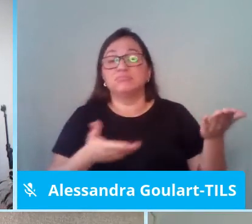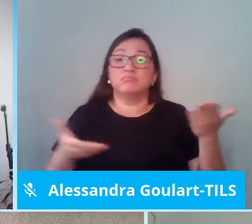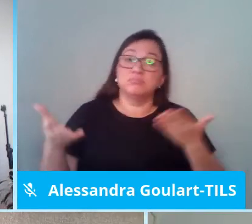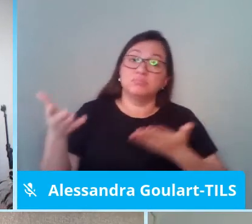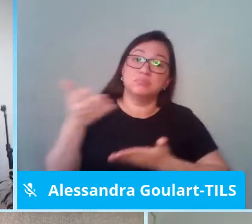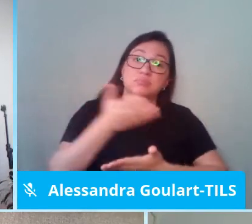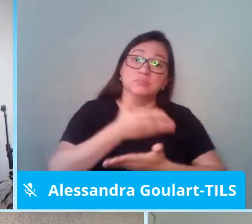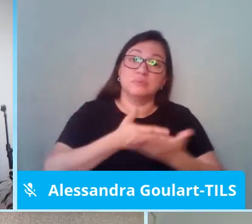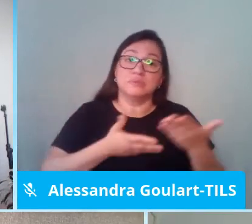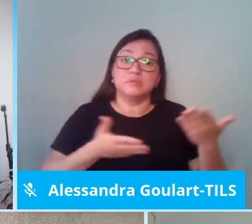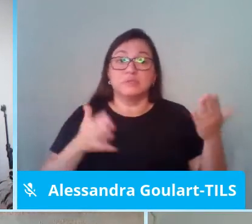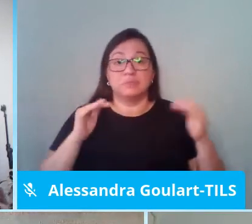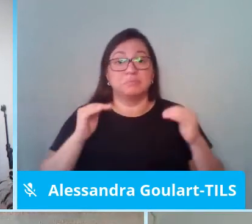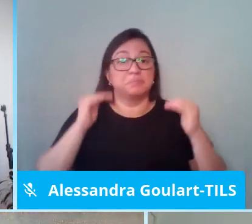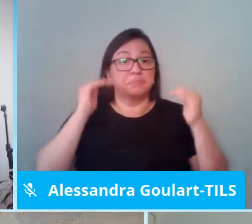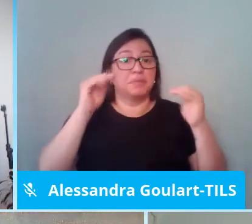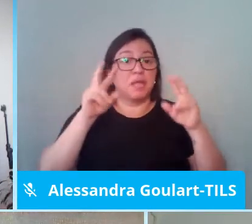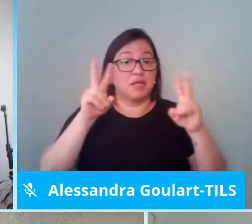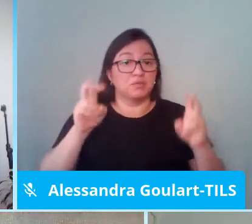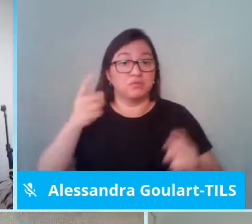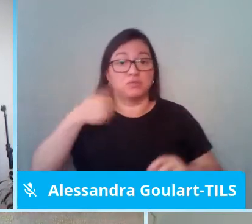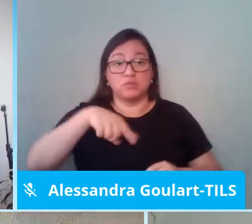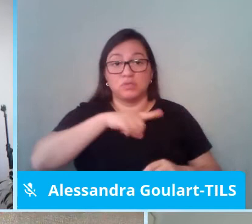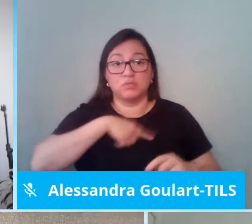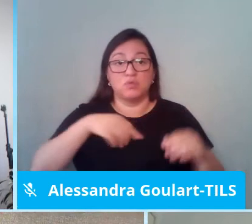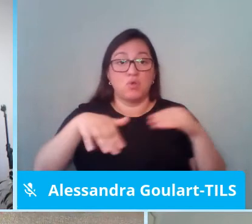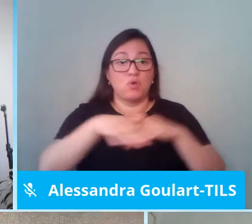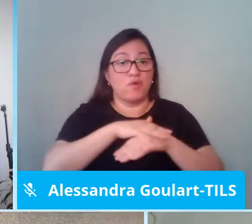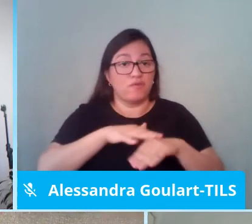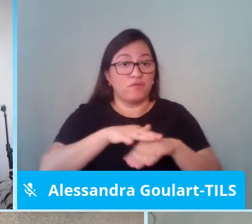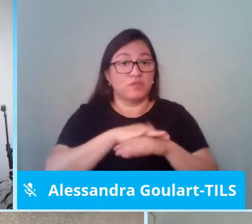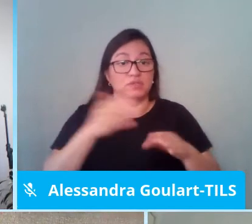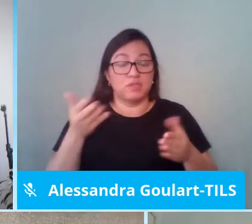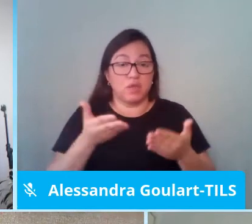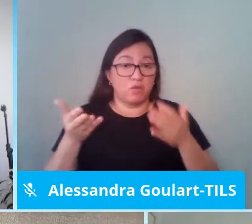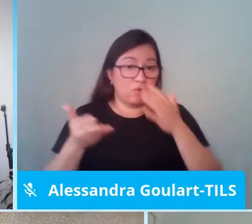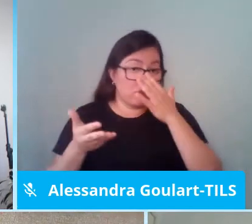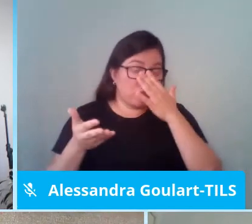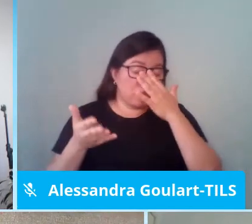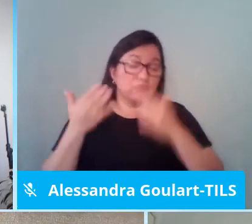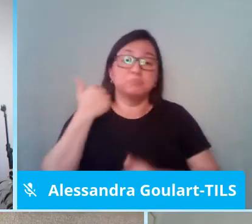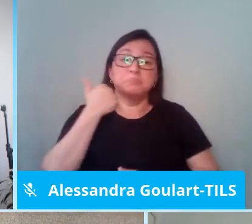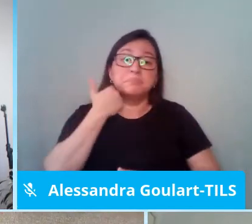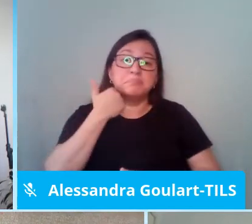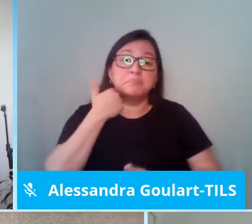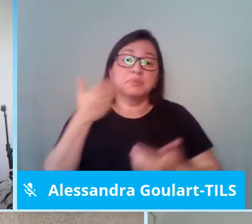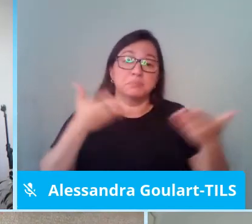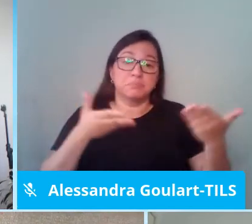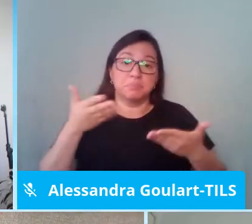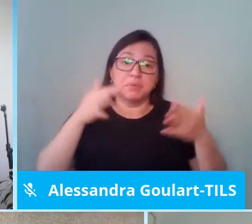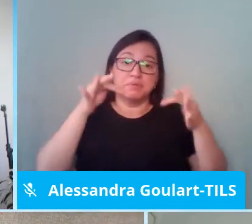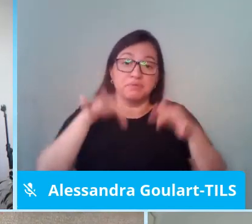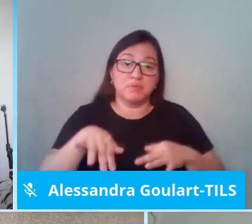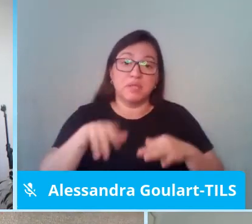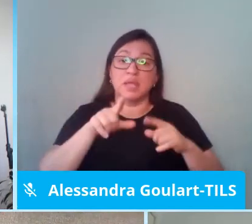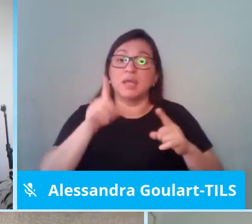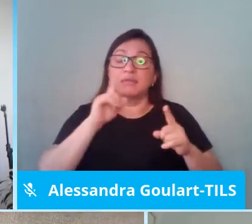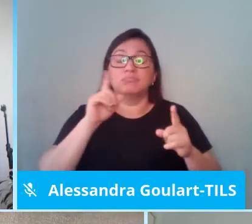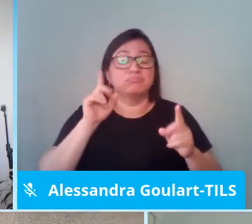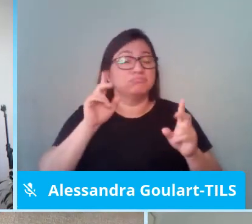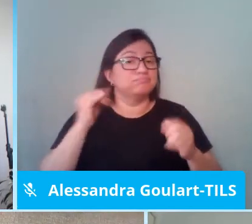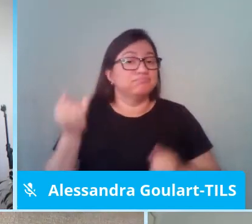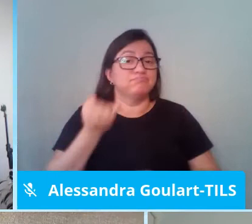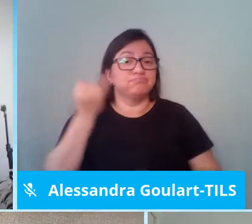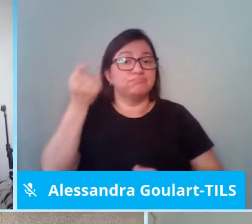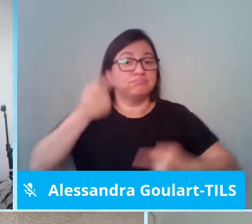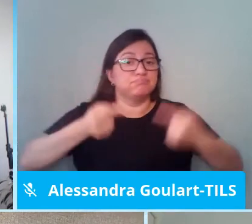pontos, assim. Acho que o que a gente está falando agora nesse bate-papo de encerramento traz à tona um debate muito